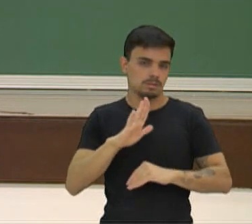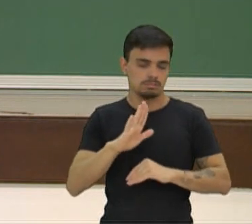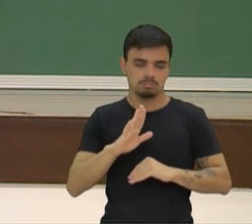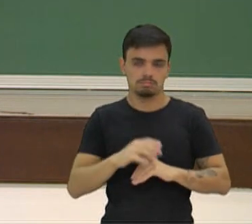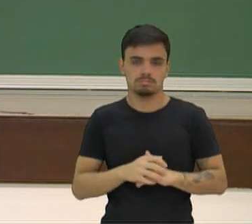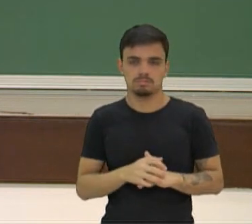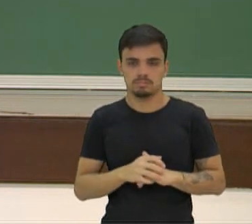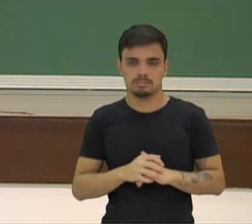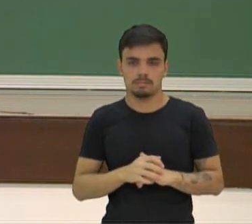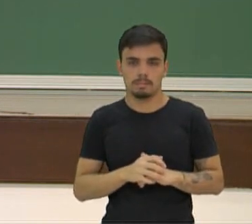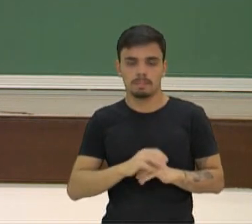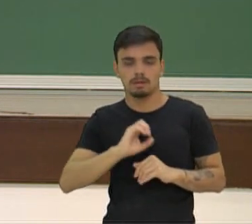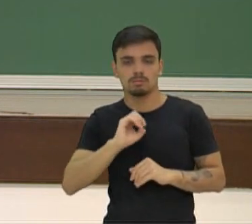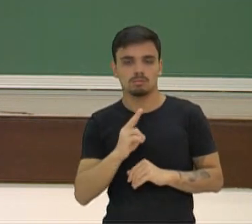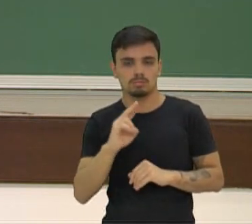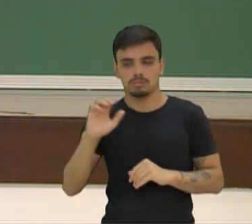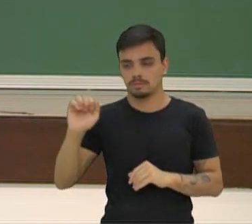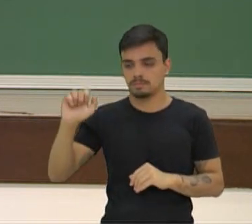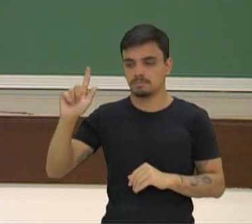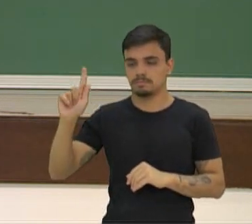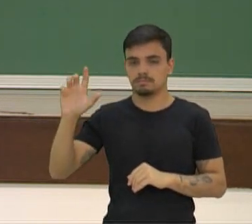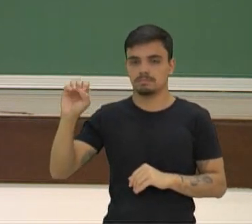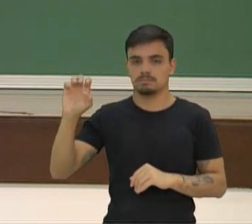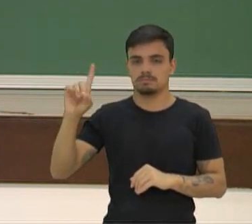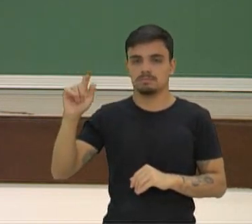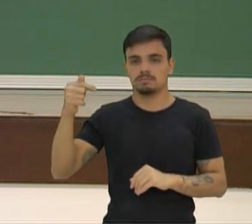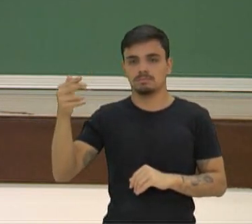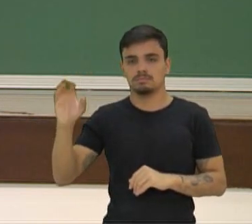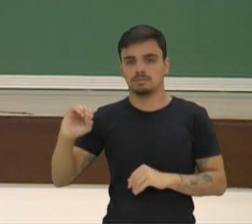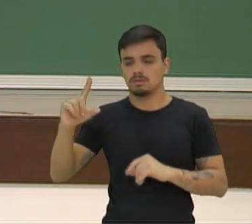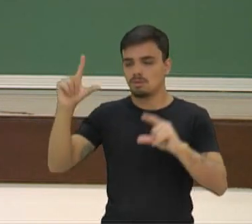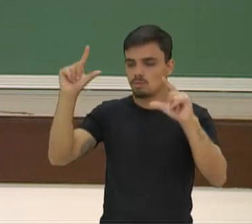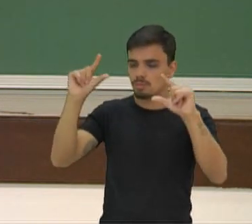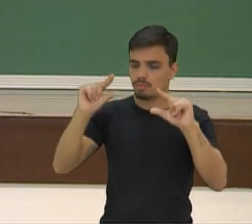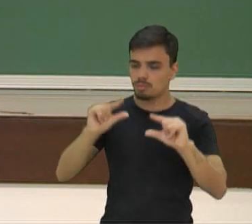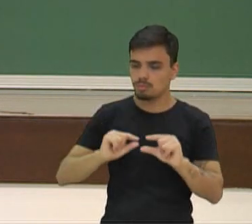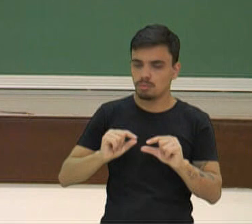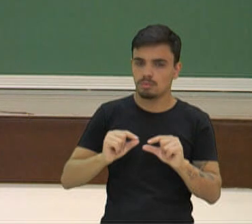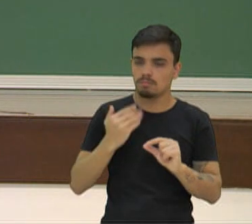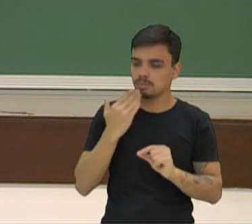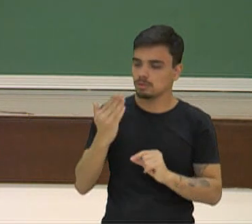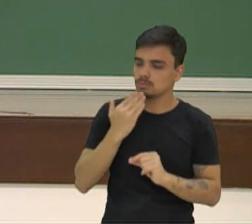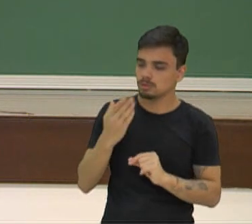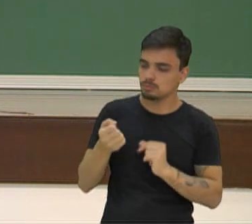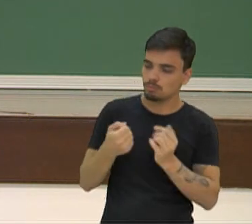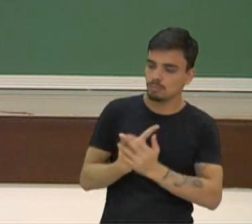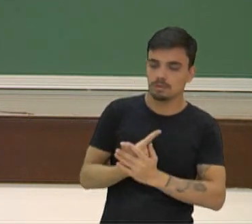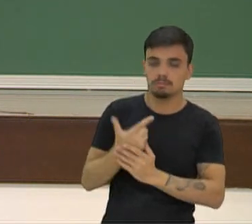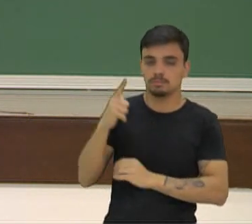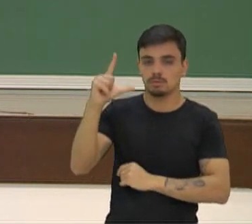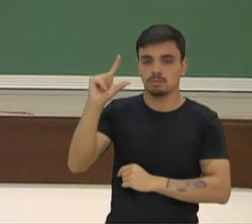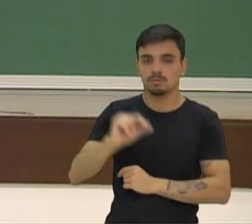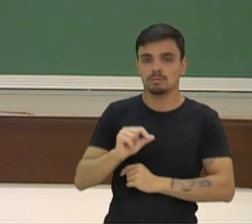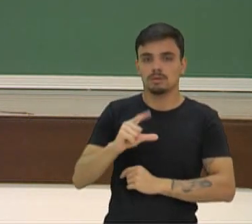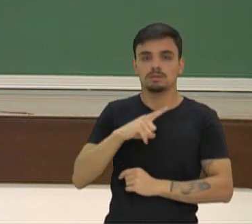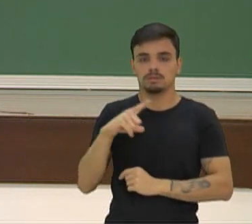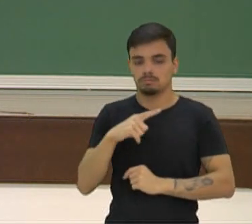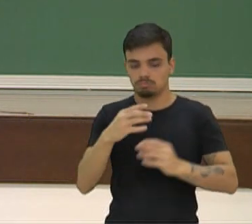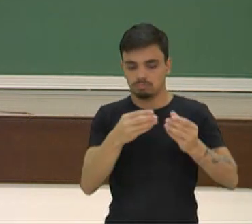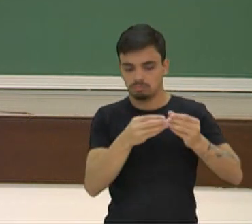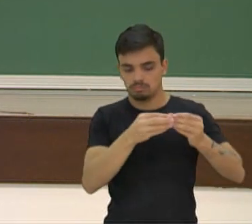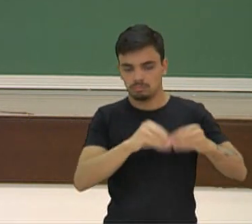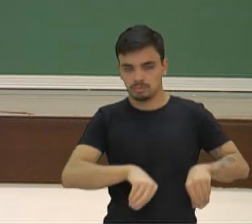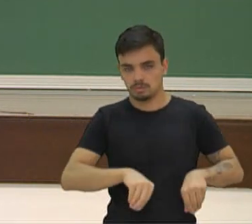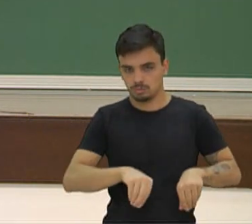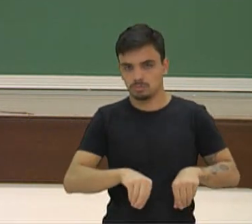As exportações, ou seja, o algodão que ia para o exterior, diminuíram as encomendas. Isso trouxe um prejuízo